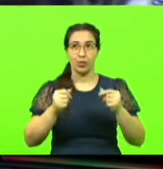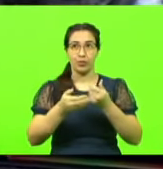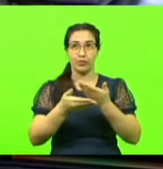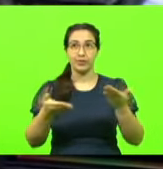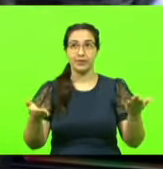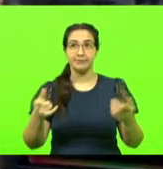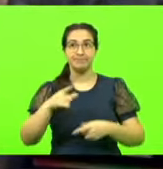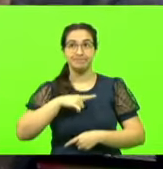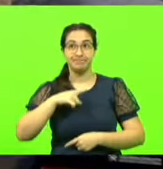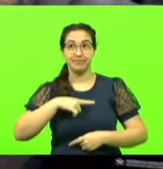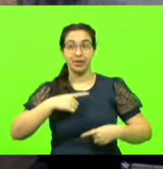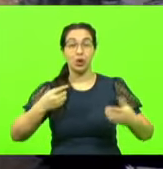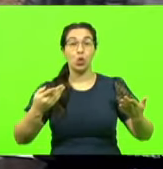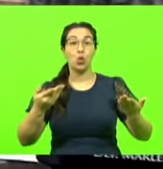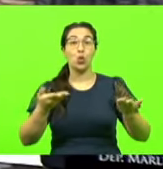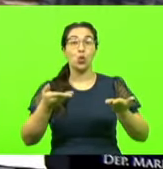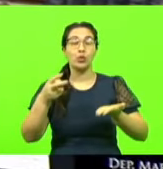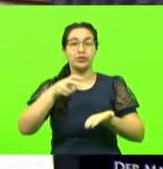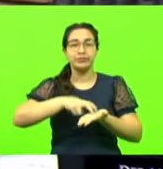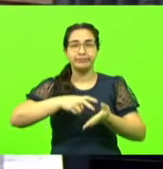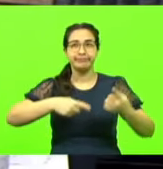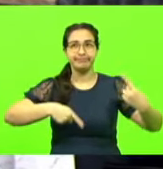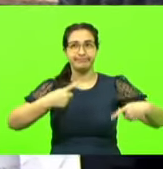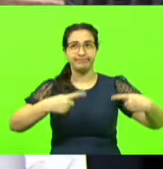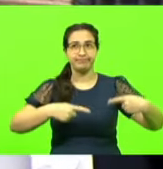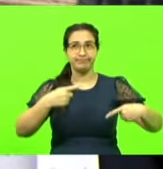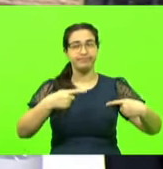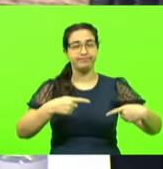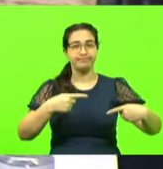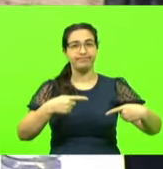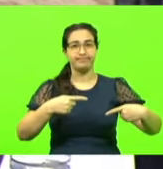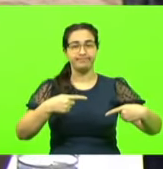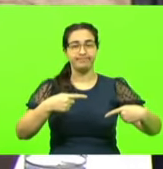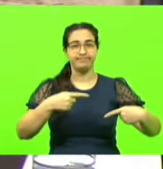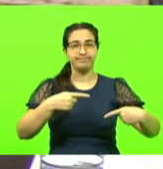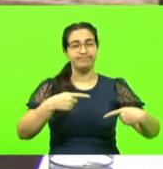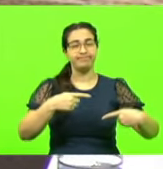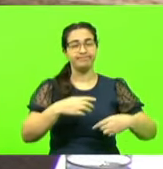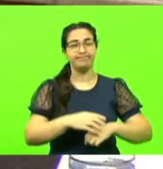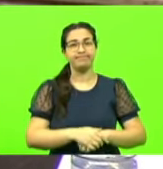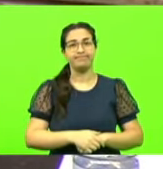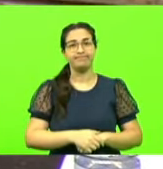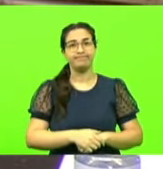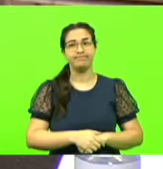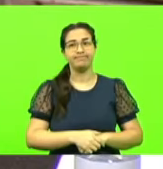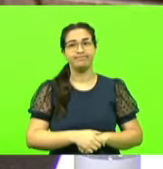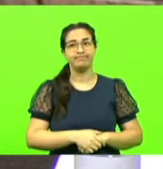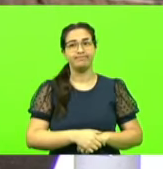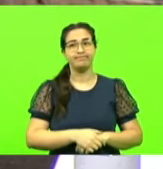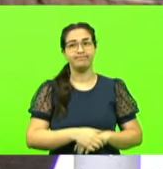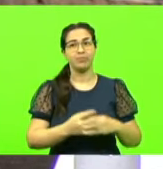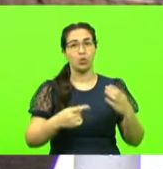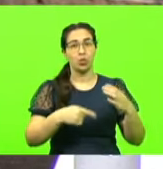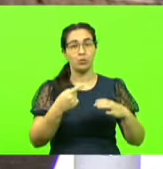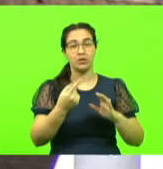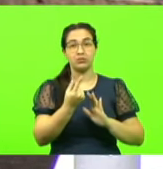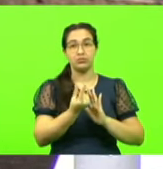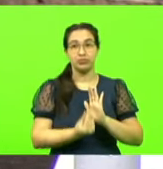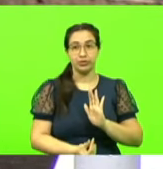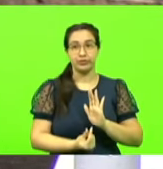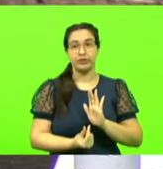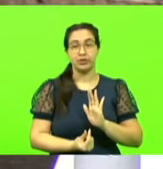esse debate hoje pela manhã na Comissão de Finanças. O deputado Ismael estava aqui representando a deputada Marlene,